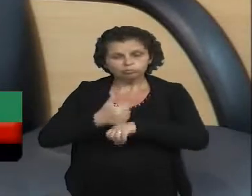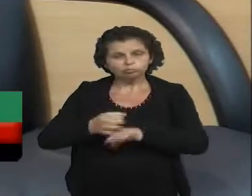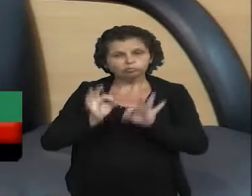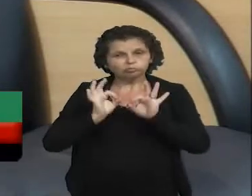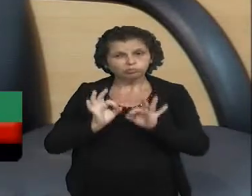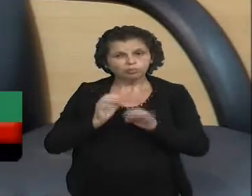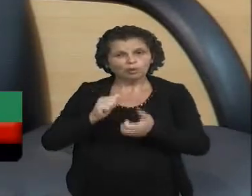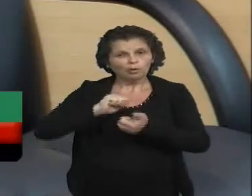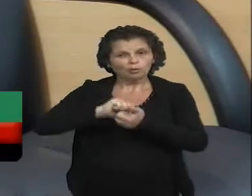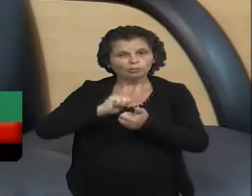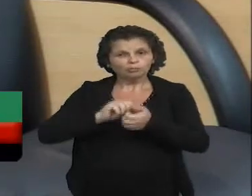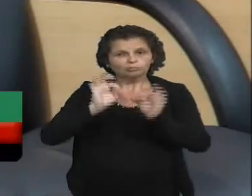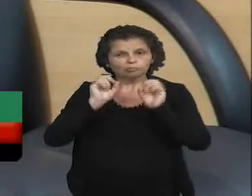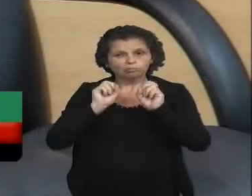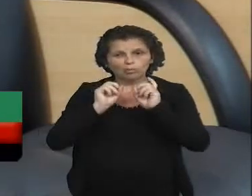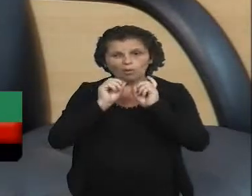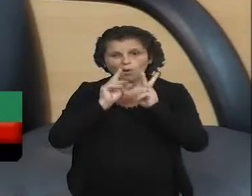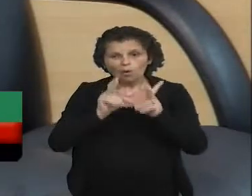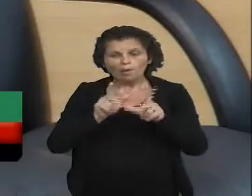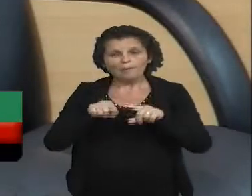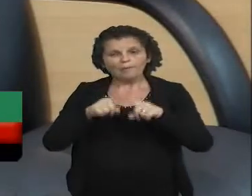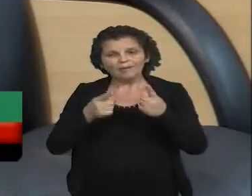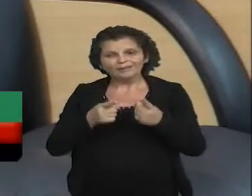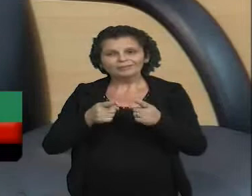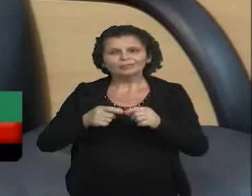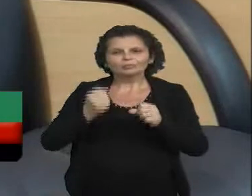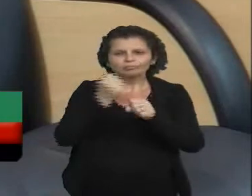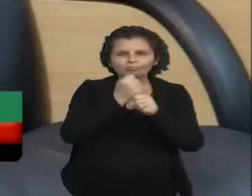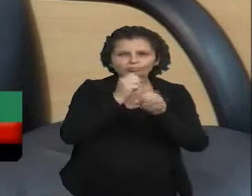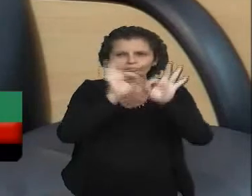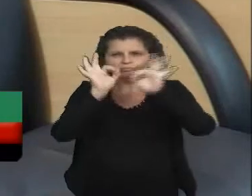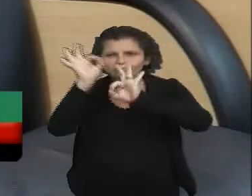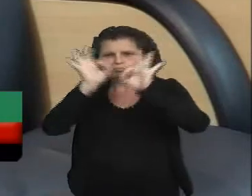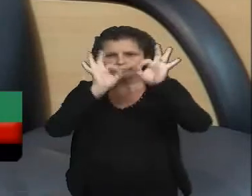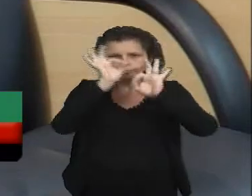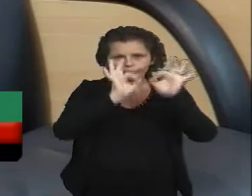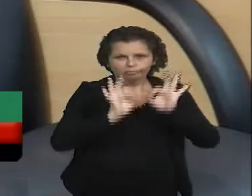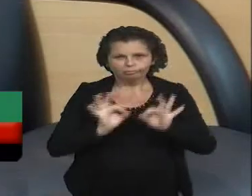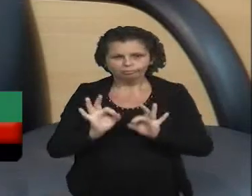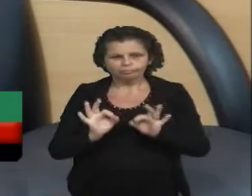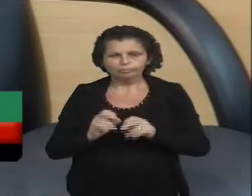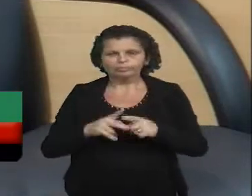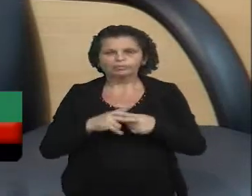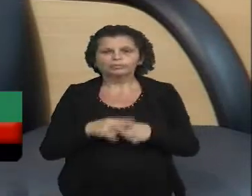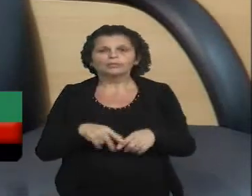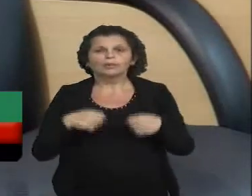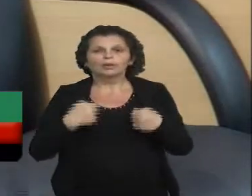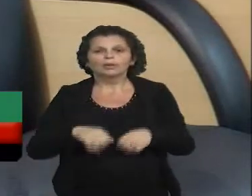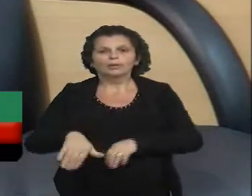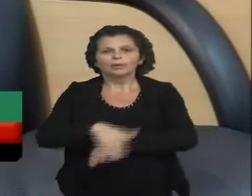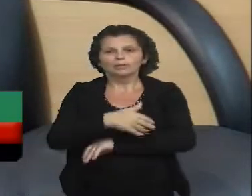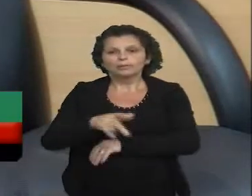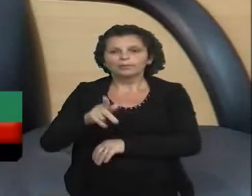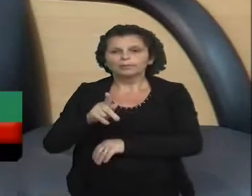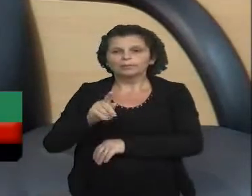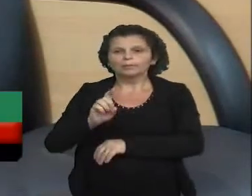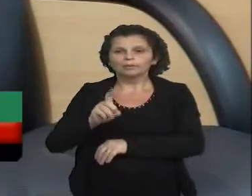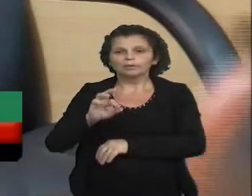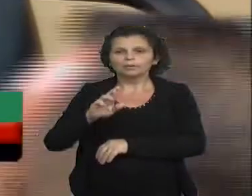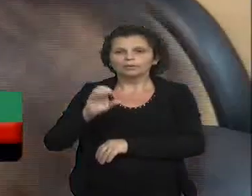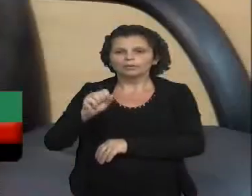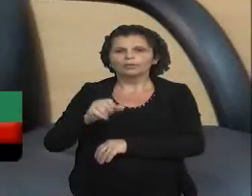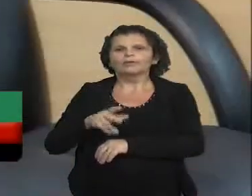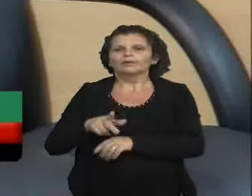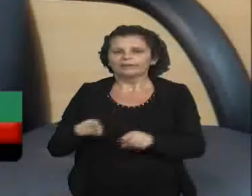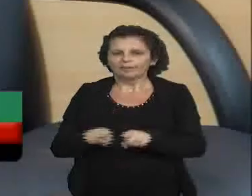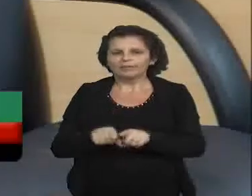extremamente qualificados e dedicados, porém necessita de manutenção. A Avenida General Pedro Pinho, 1250,